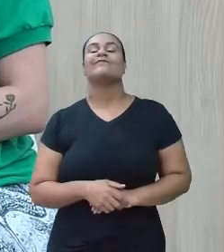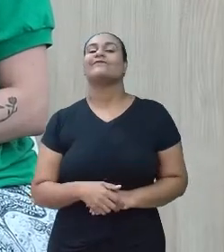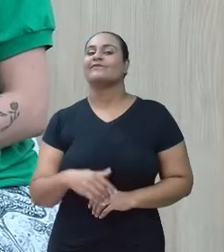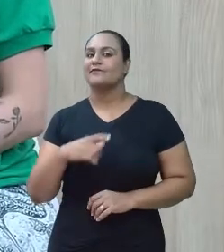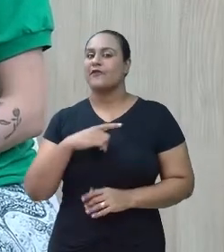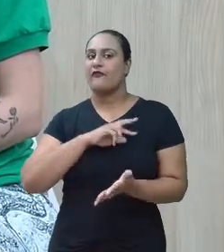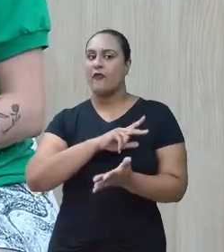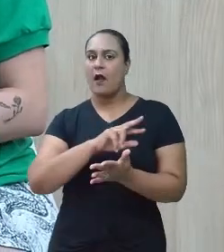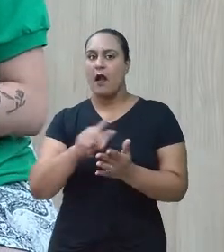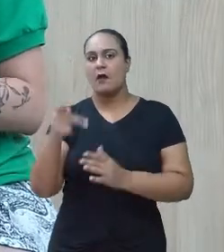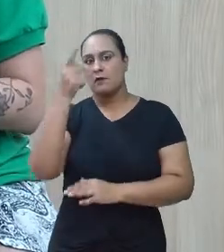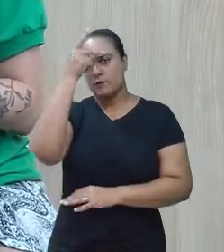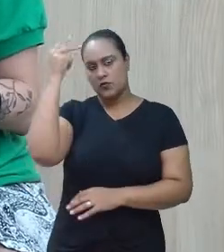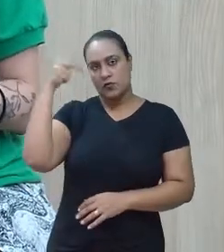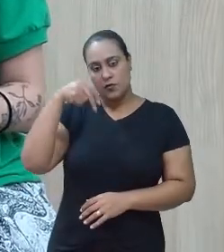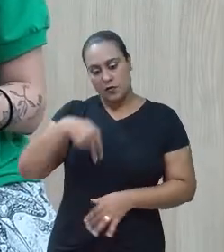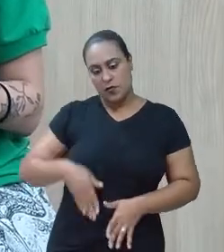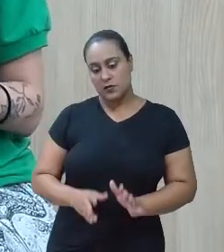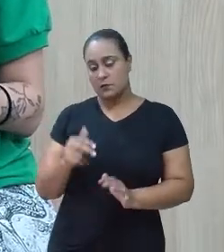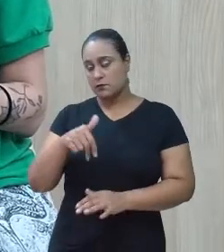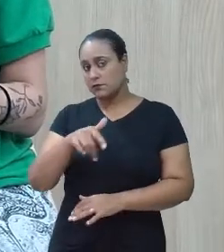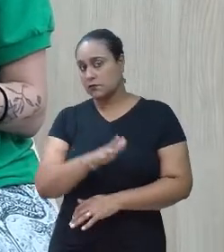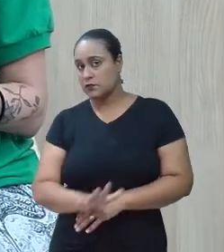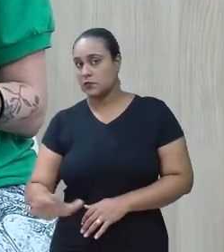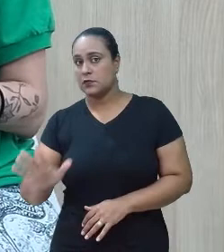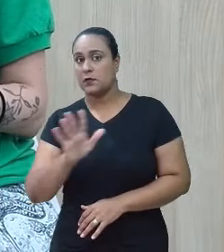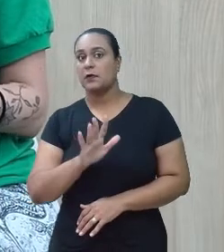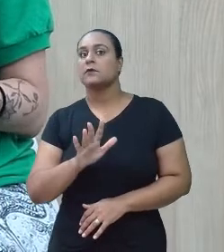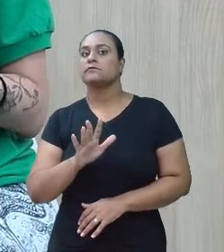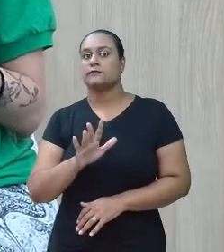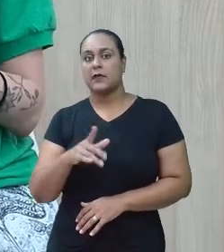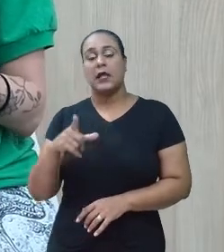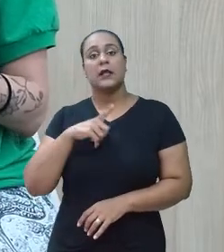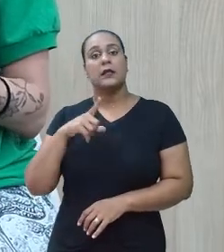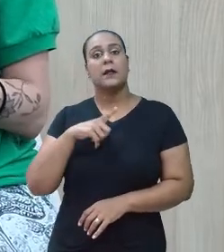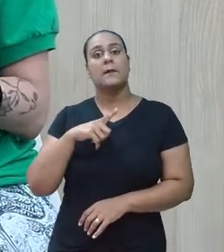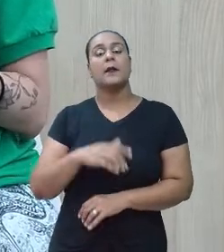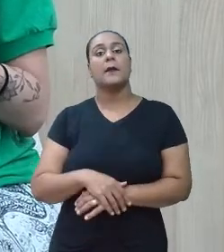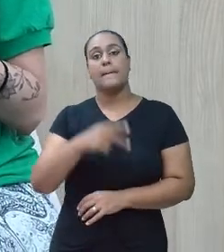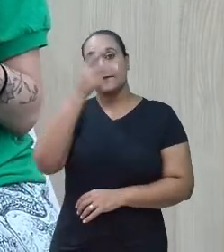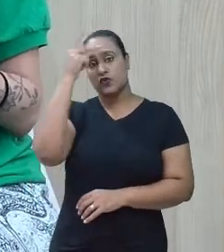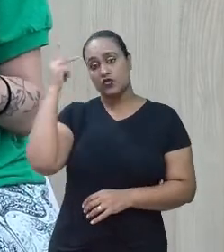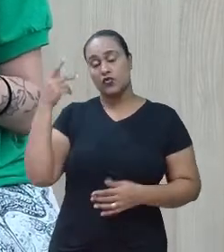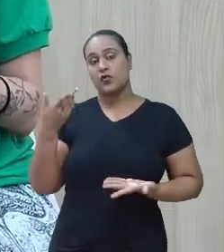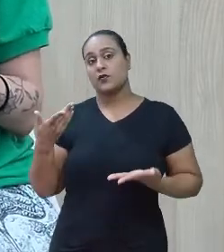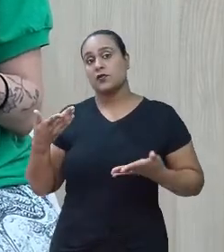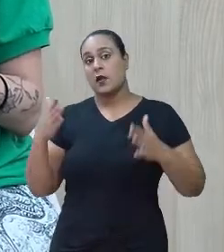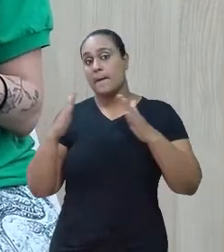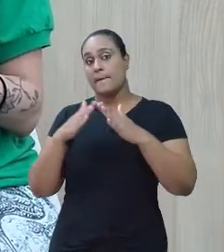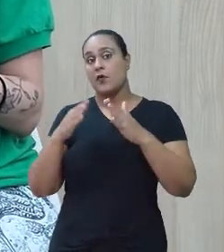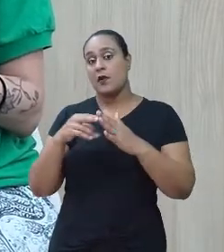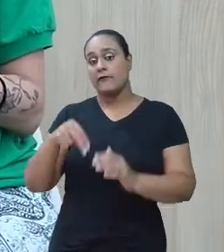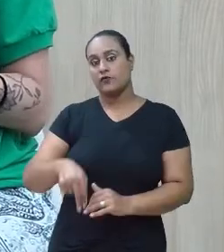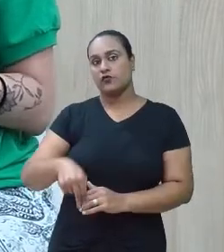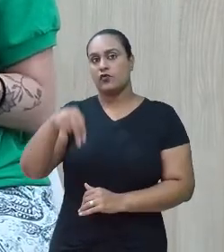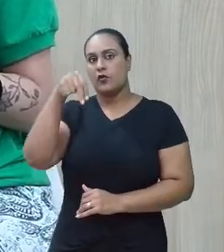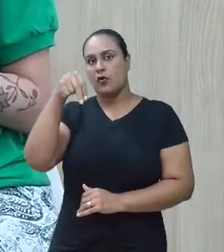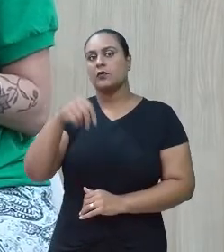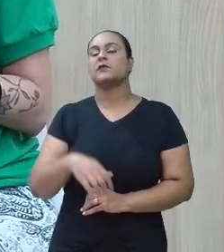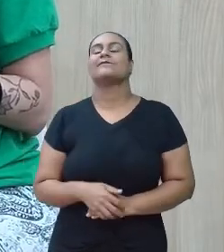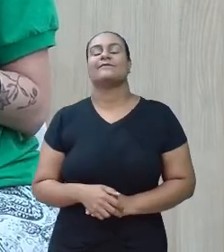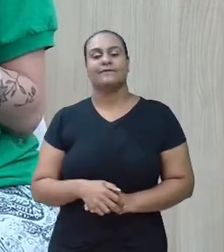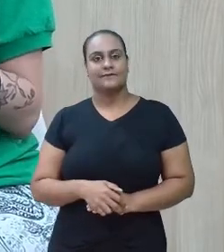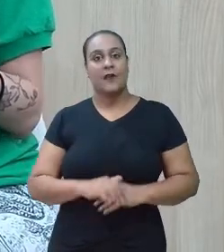Vários nordestinos, assim como muitas pessoas também do Norte, né, os nortistas, saíram da sua terra natal